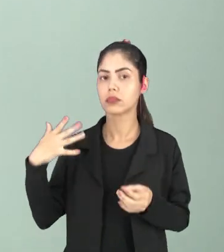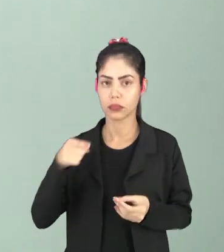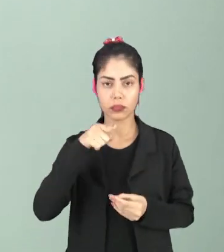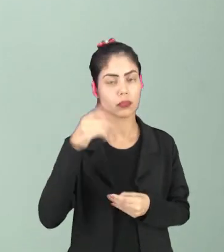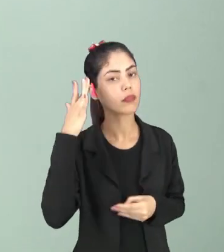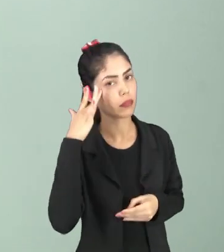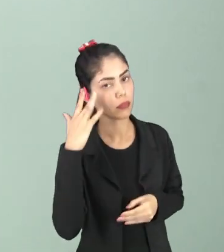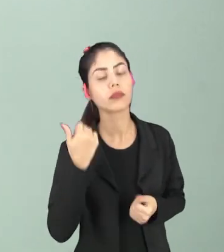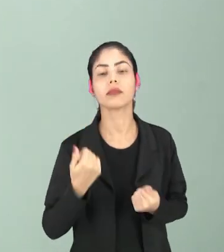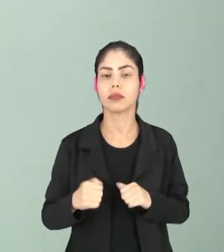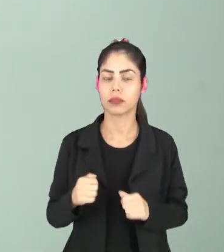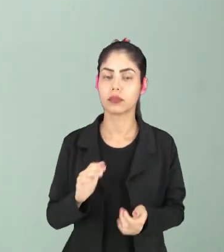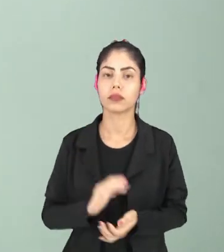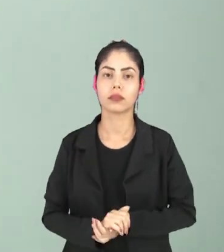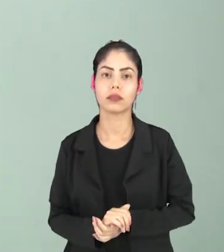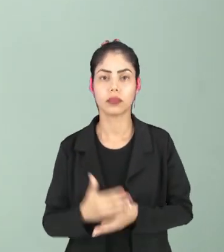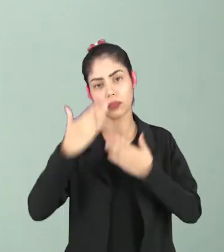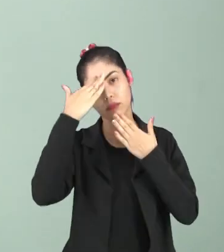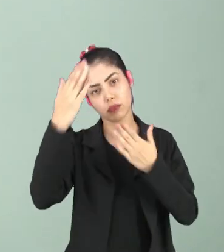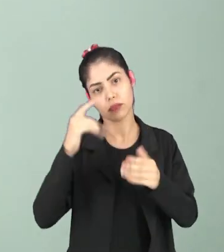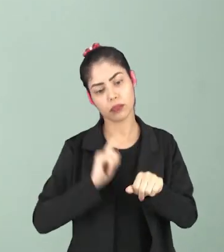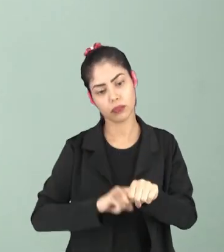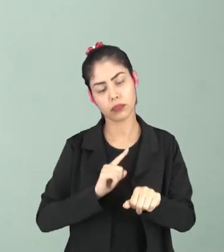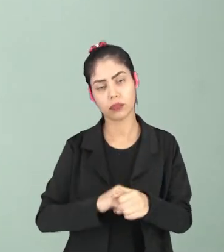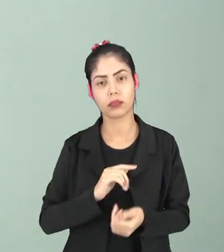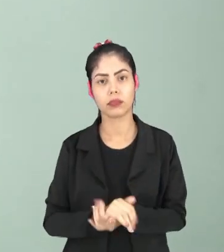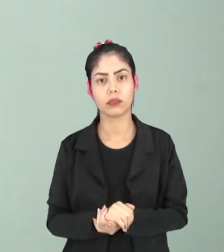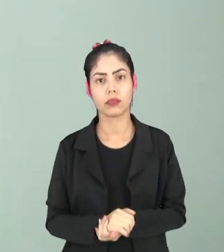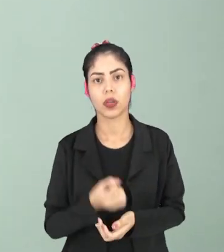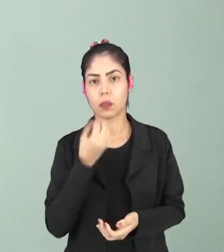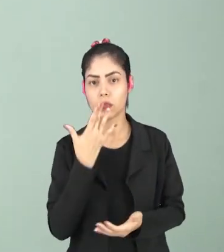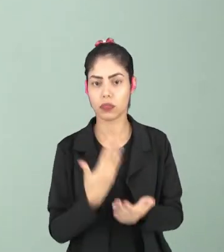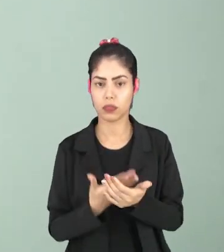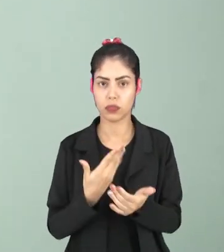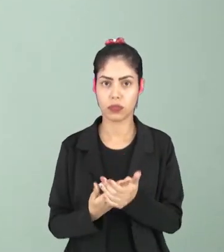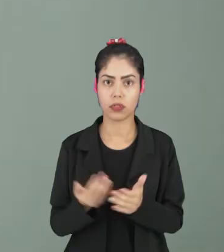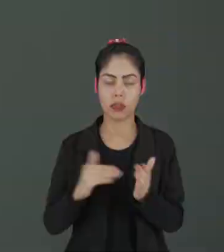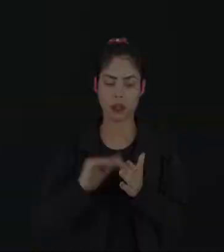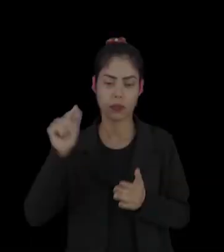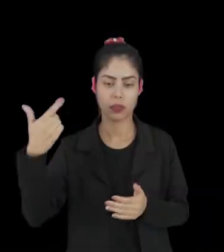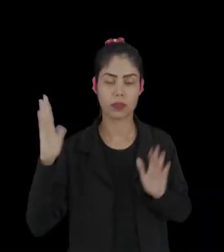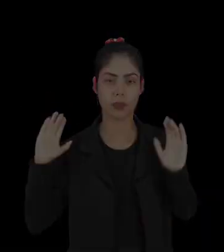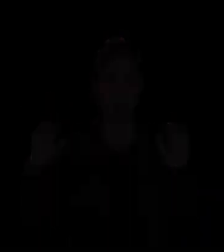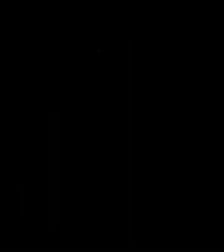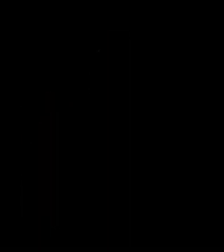você achar necessário, tá bom? Agradeço o tempo de vocês, desejo bons estudos e até a próxima.